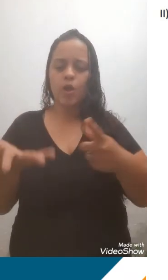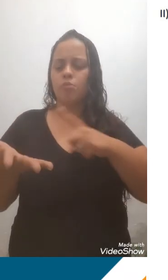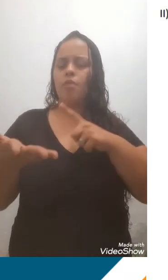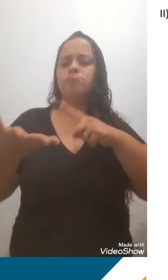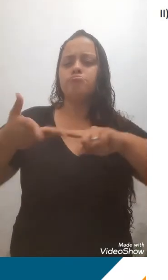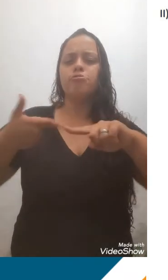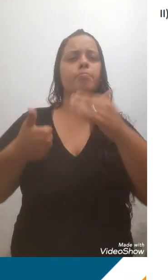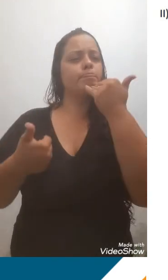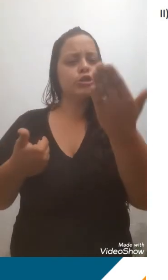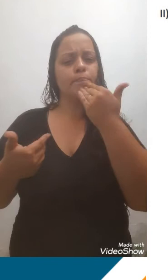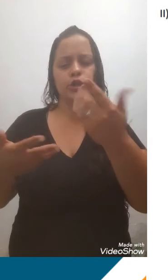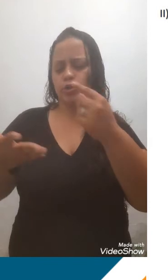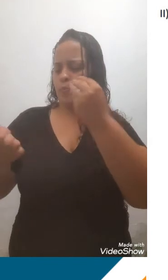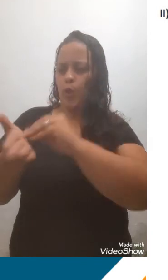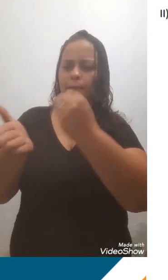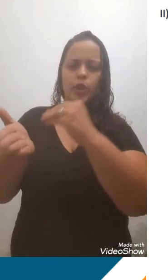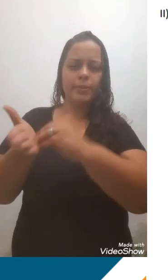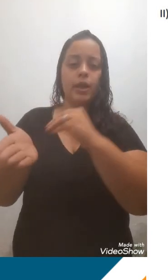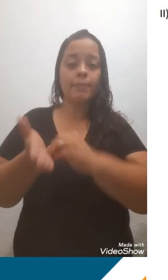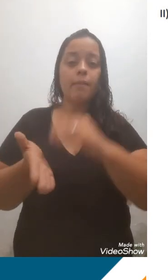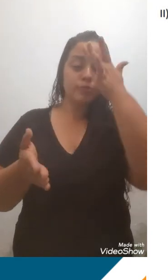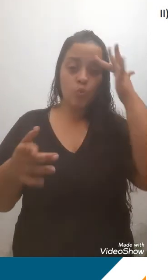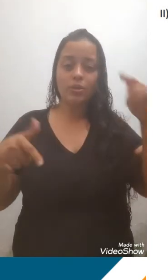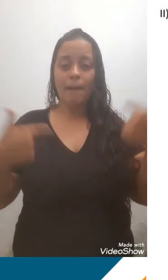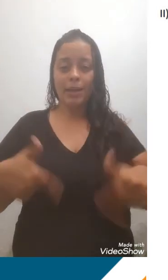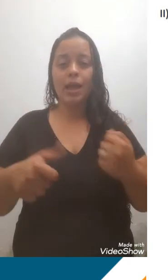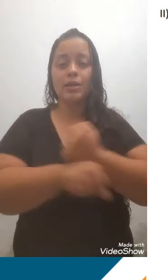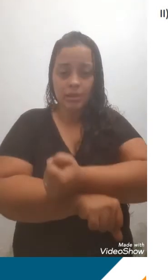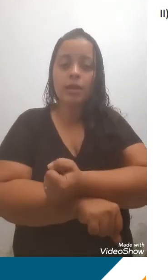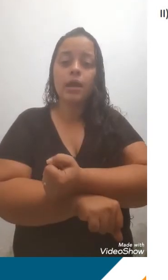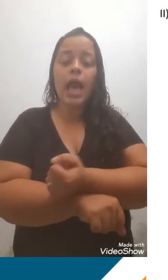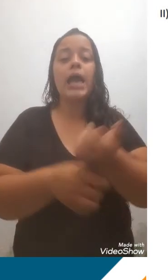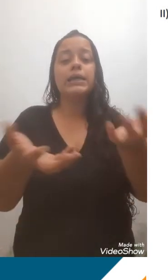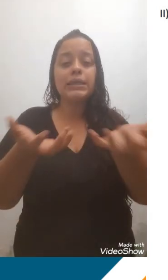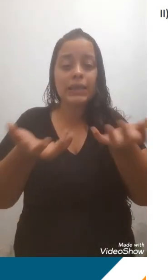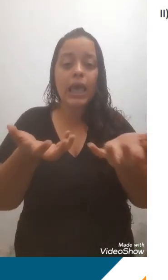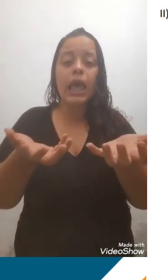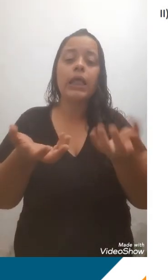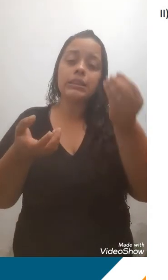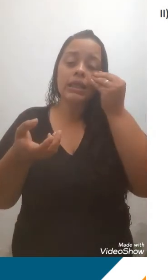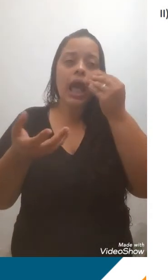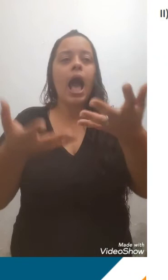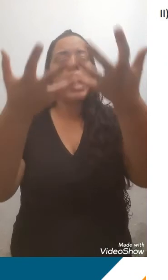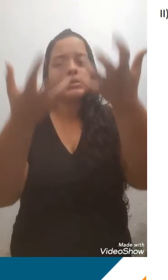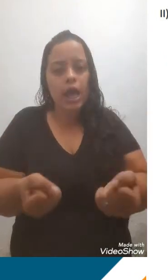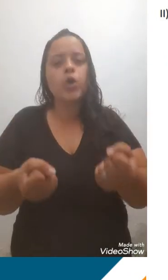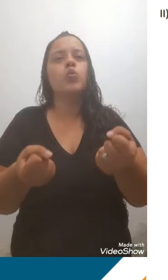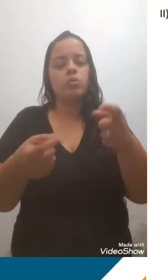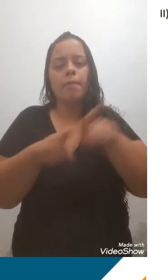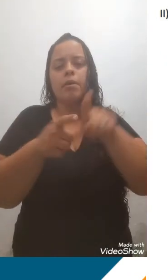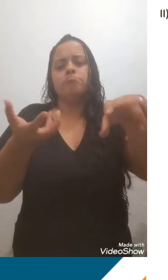alguns pedidos, né, que os trabalhadores ingleses eles queriam que fossem aceitos e estabelecidos